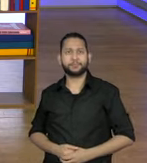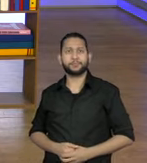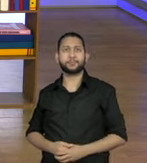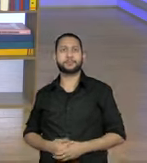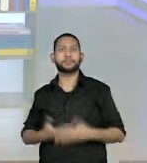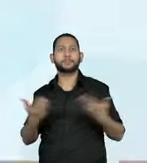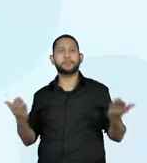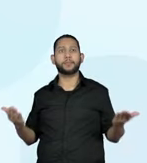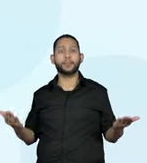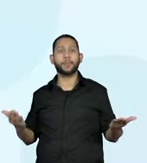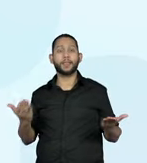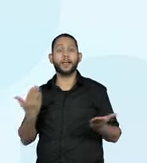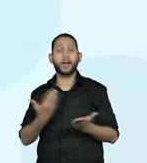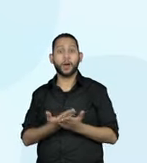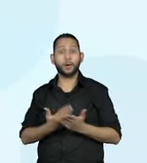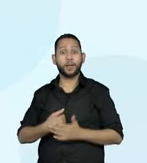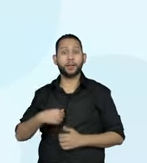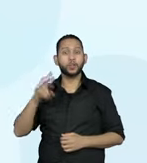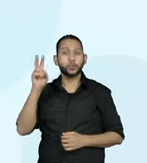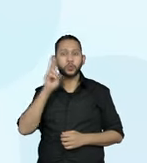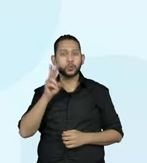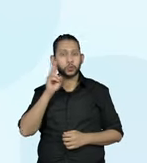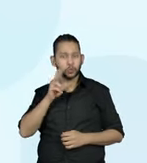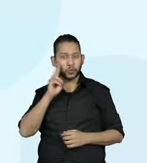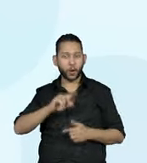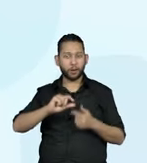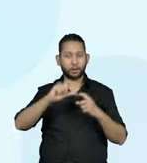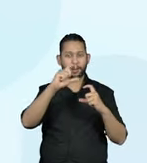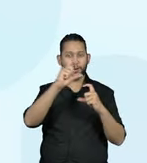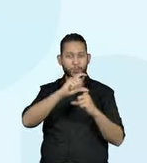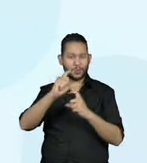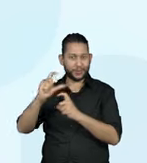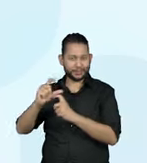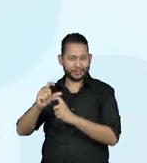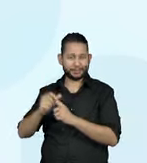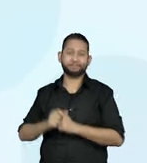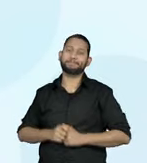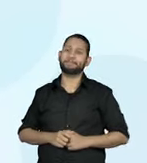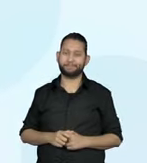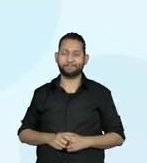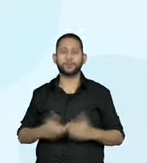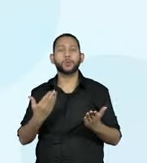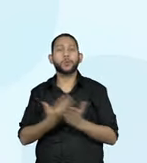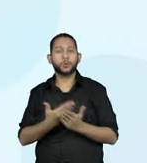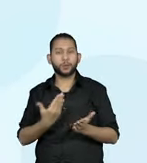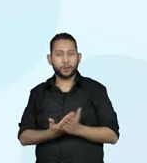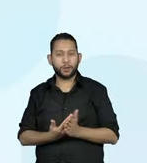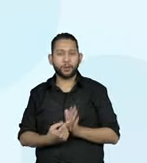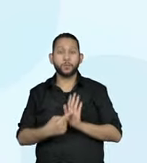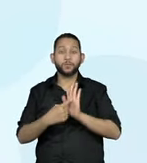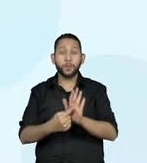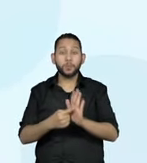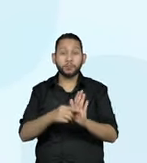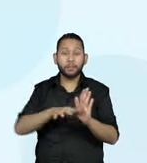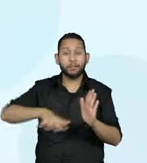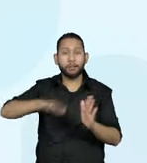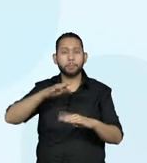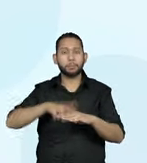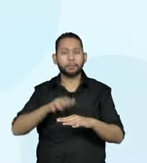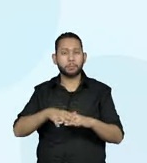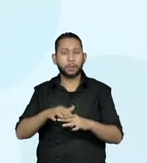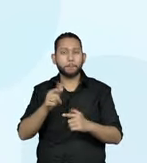O tema da aula é histórias em quadrinhos. E aí, nesta aula, nós vamos resolver vários problemas